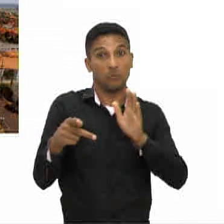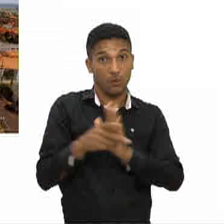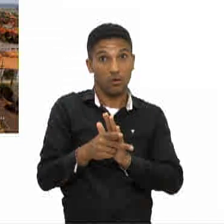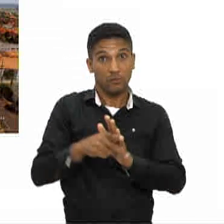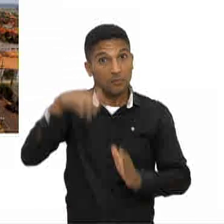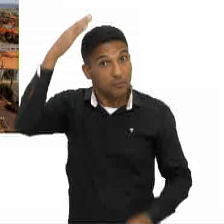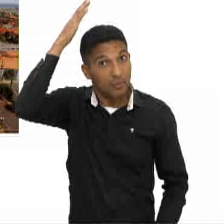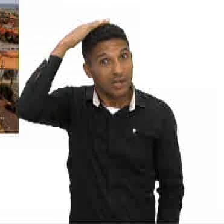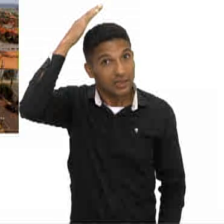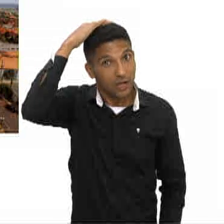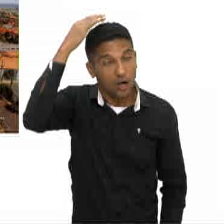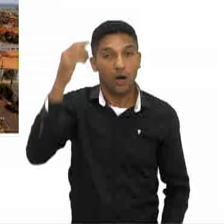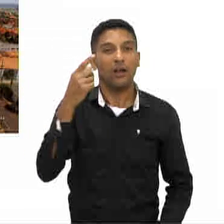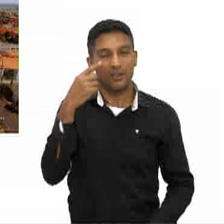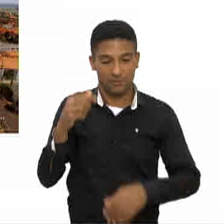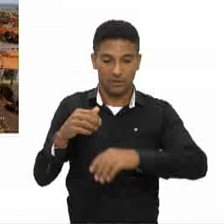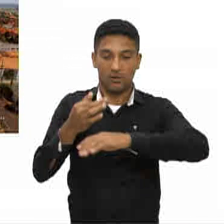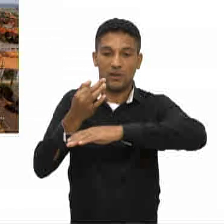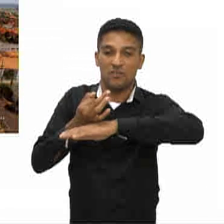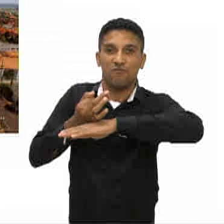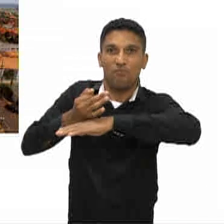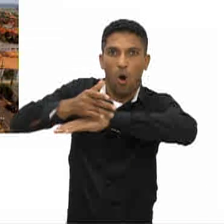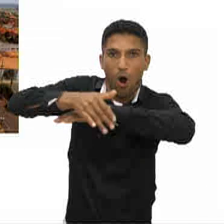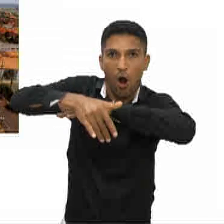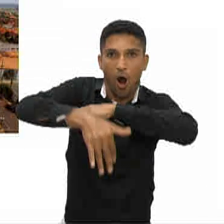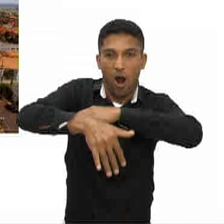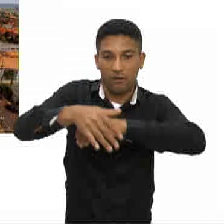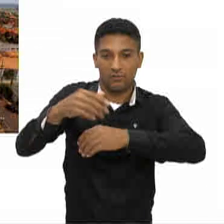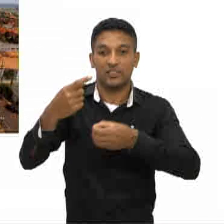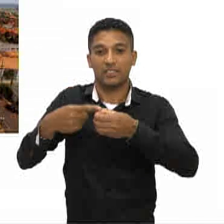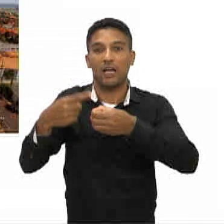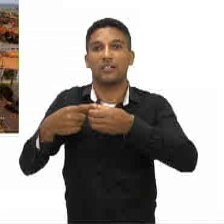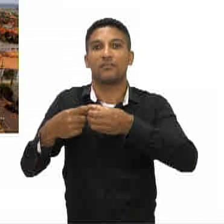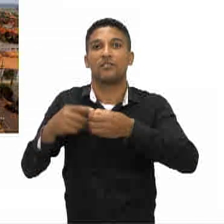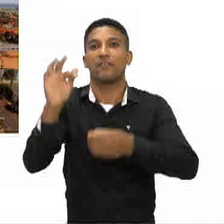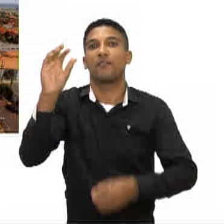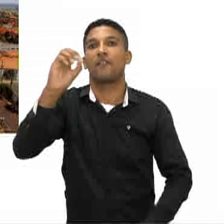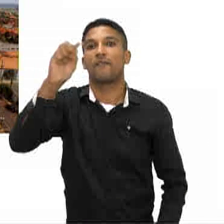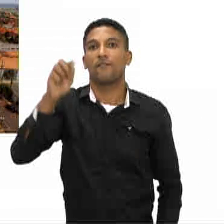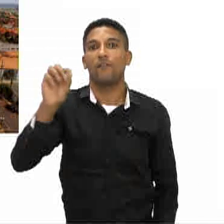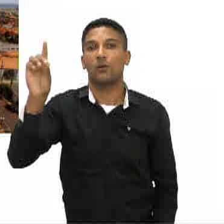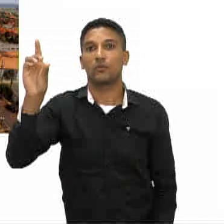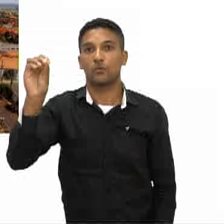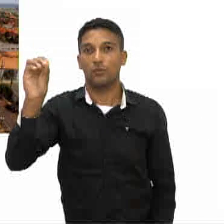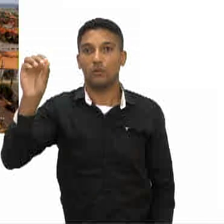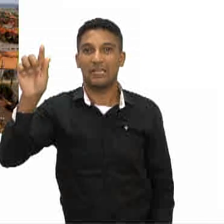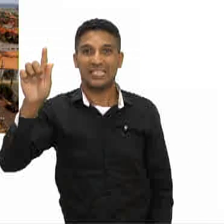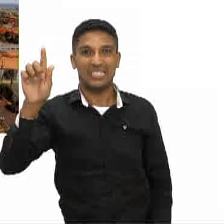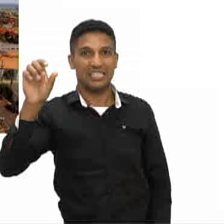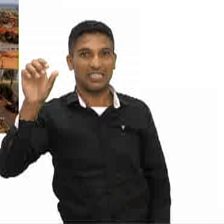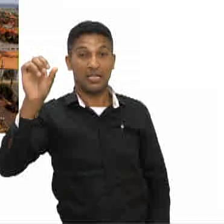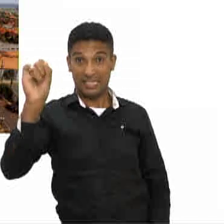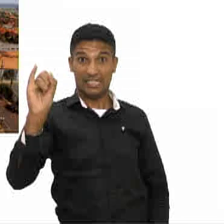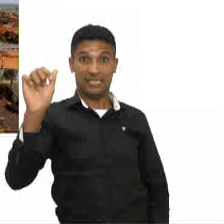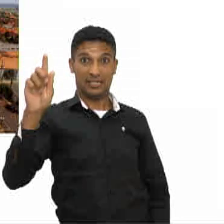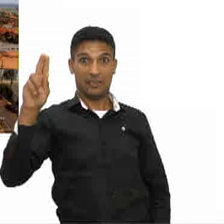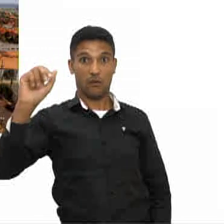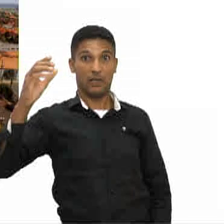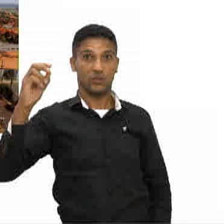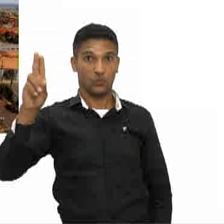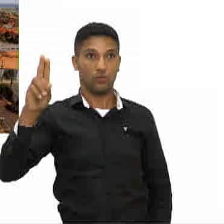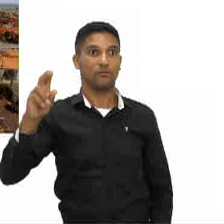causa da parte turística, Cascavel, parte da